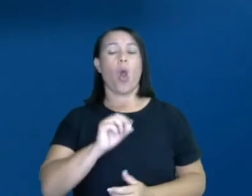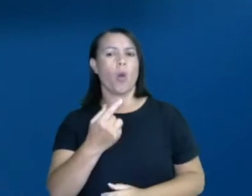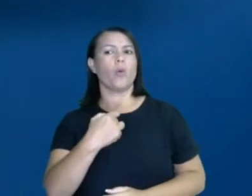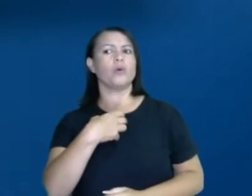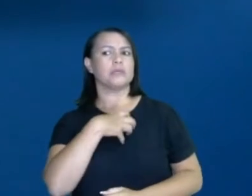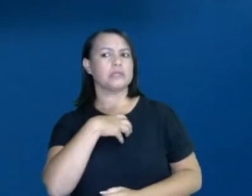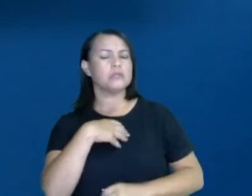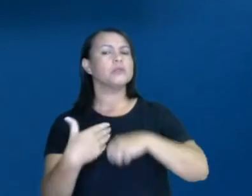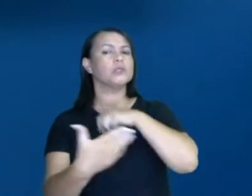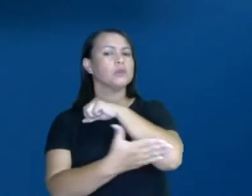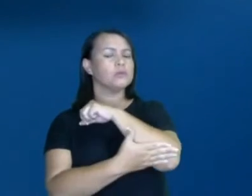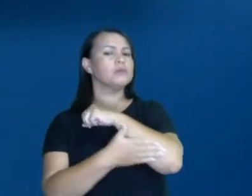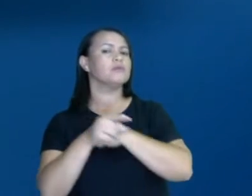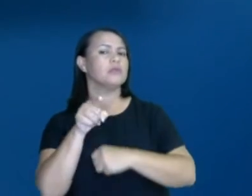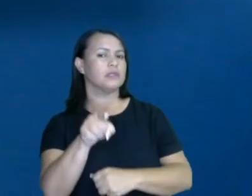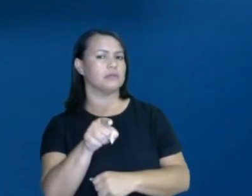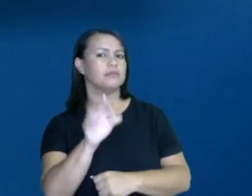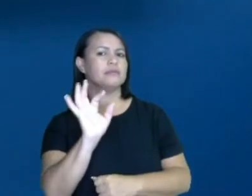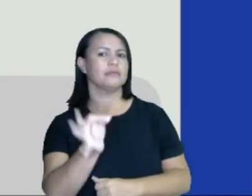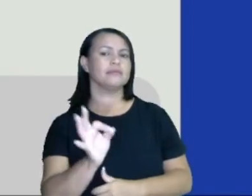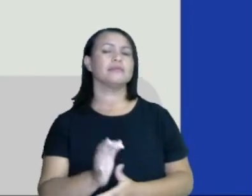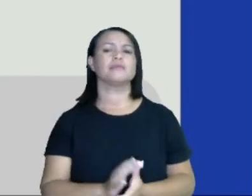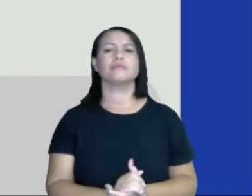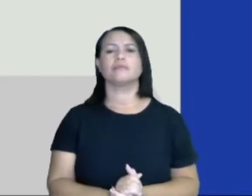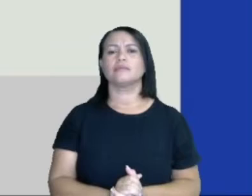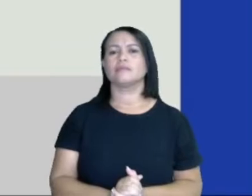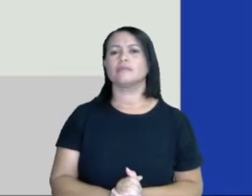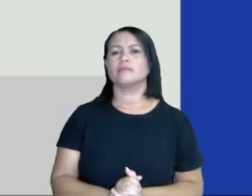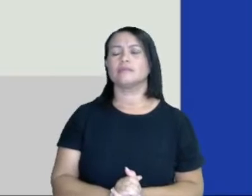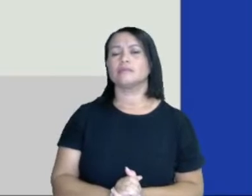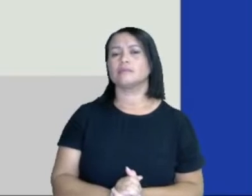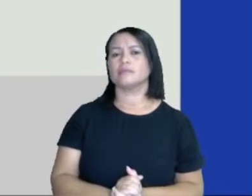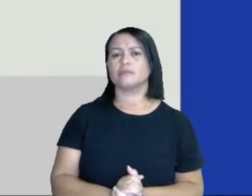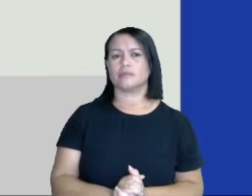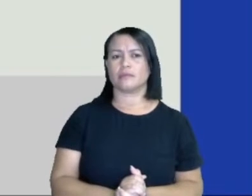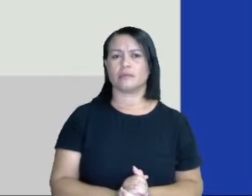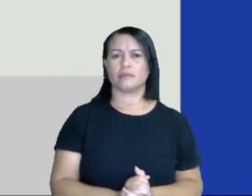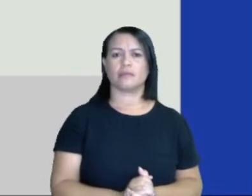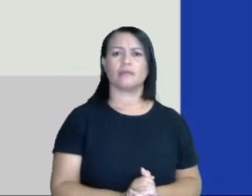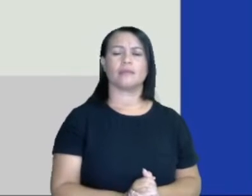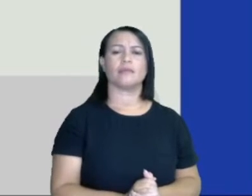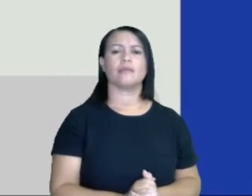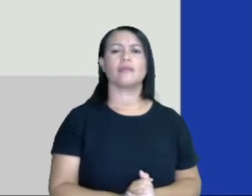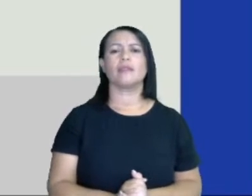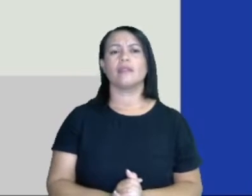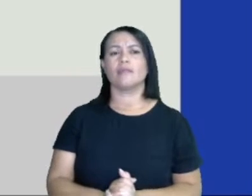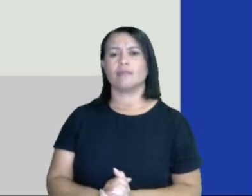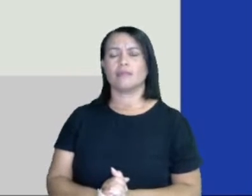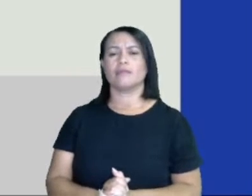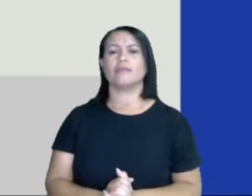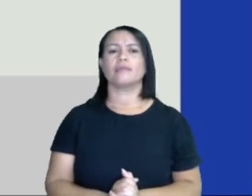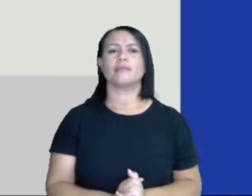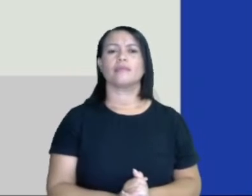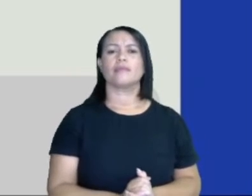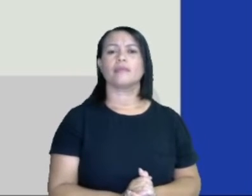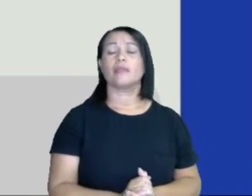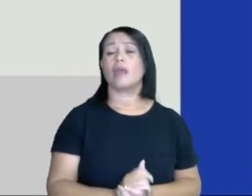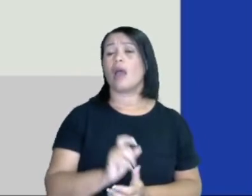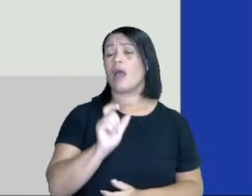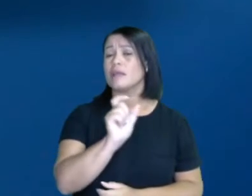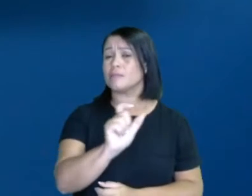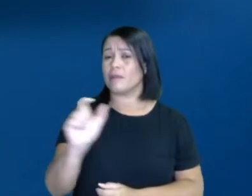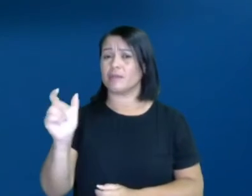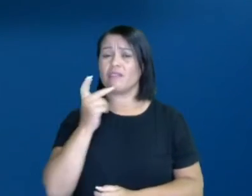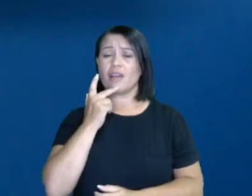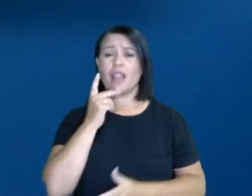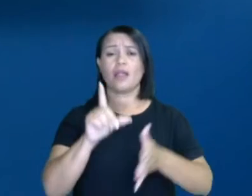tenho ciúmes de você, certo? Molesto e interessado ou interessada. Então,